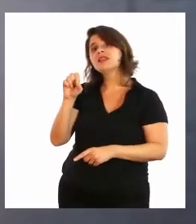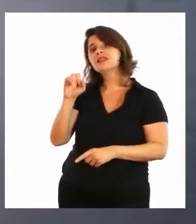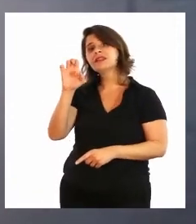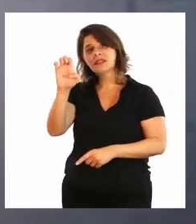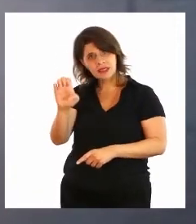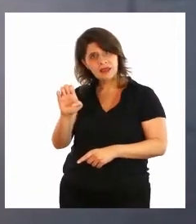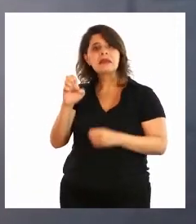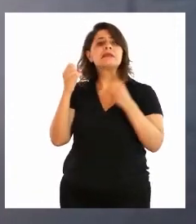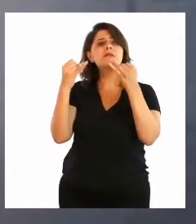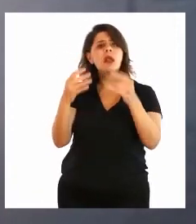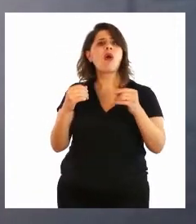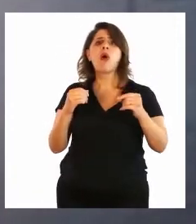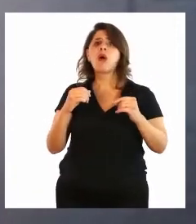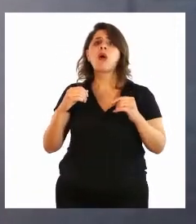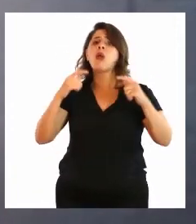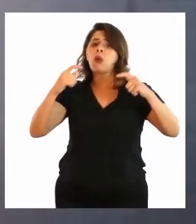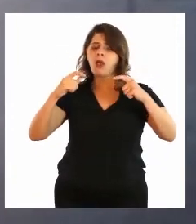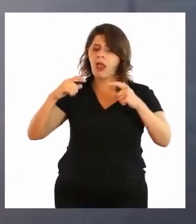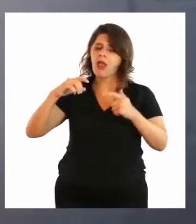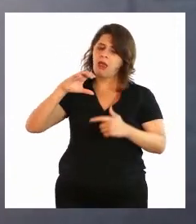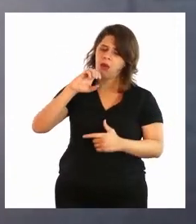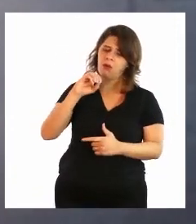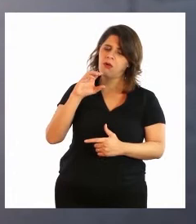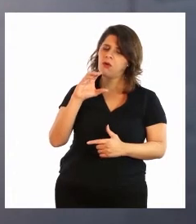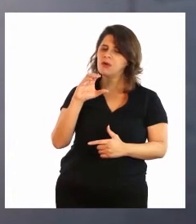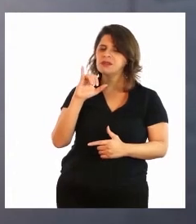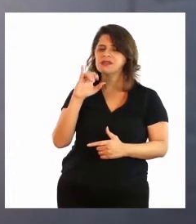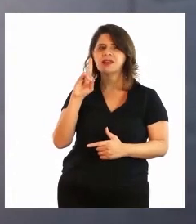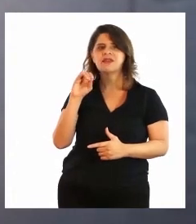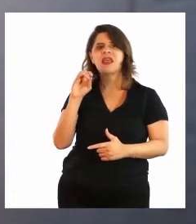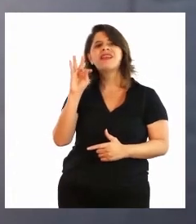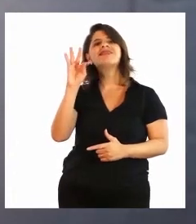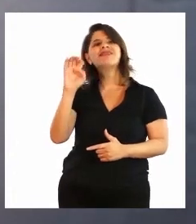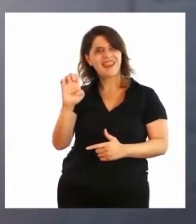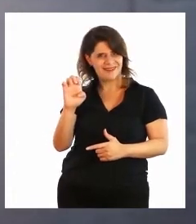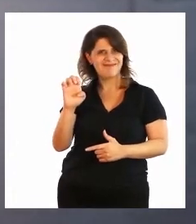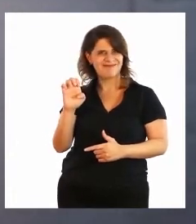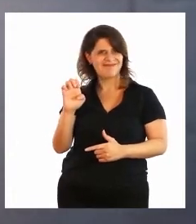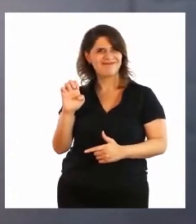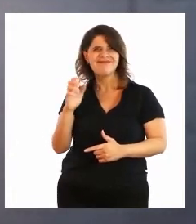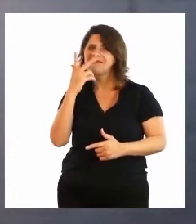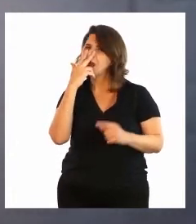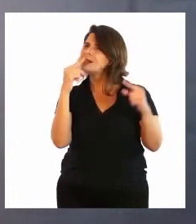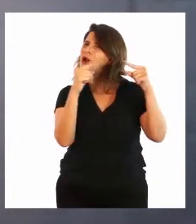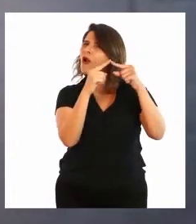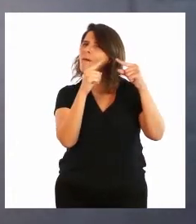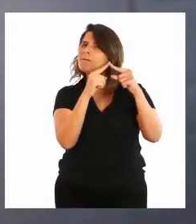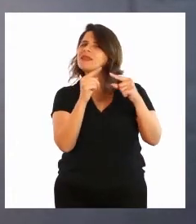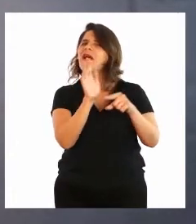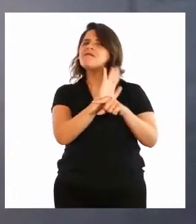ela esteja se referindo às falas do Glissant que apareceram no começo.